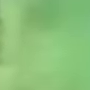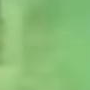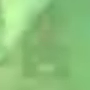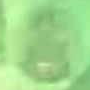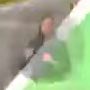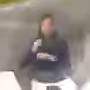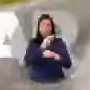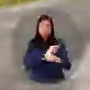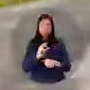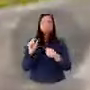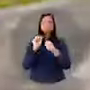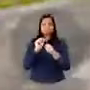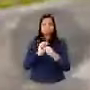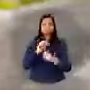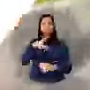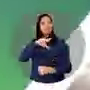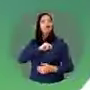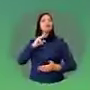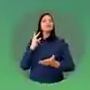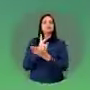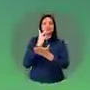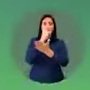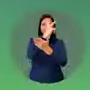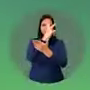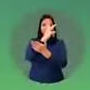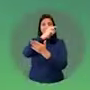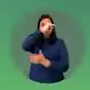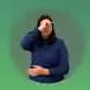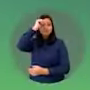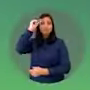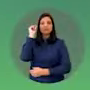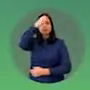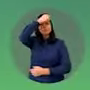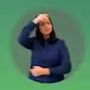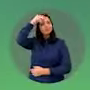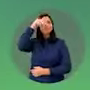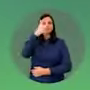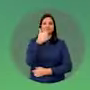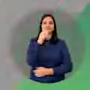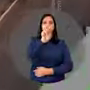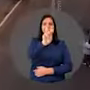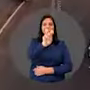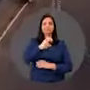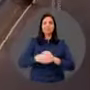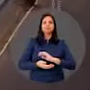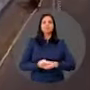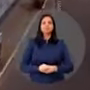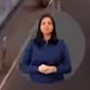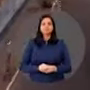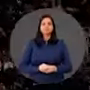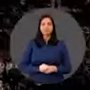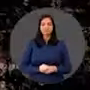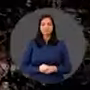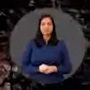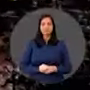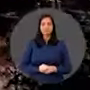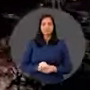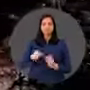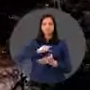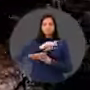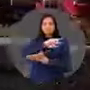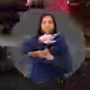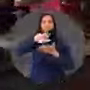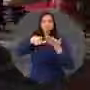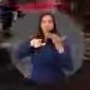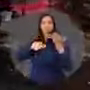cuida e faz, merece continuar. Emanuel, Prefeito 15. Tem várias formas da gente